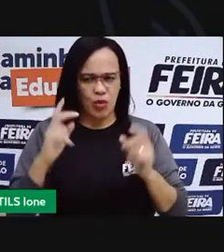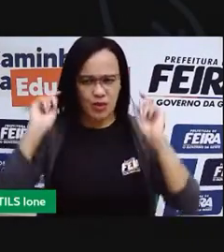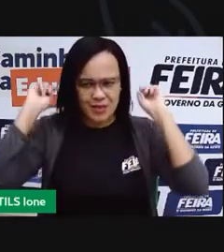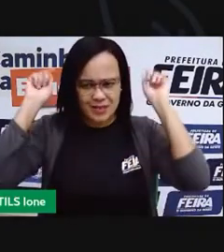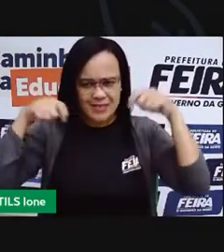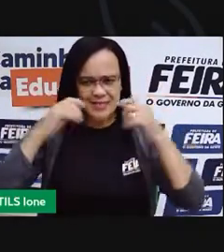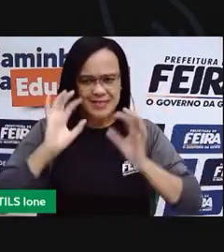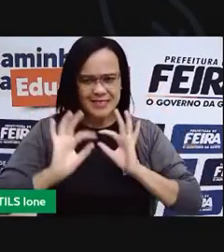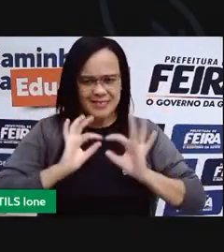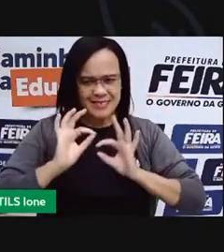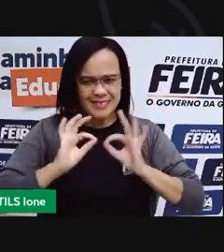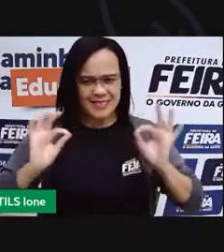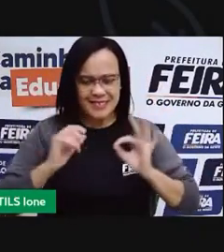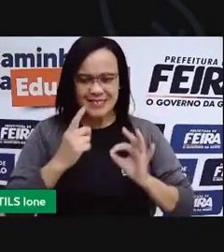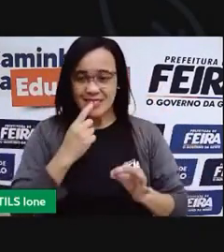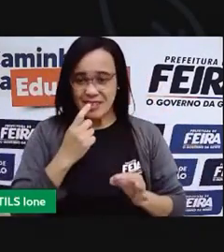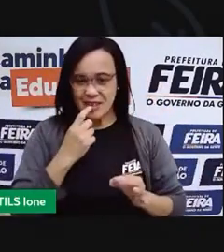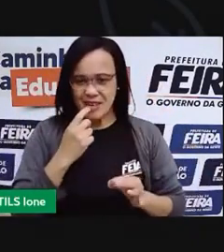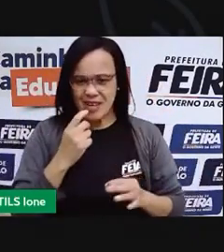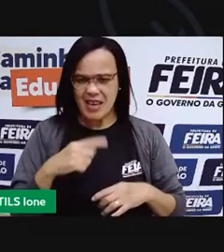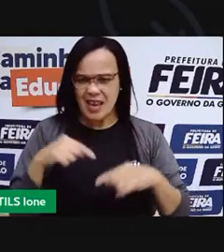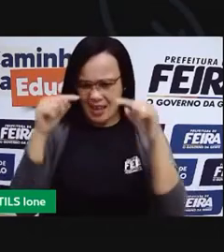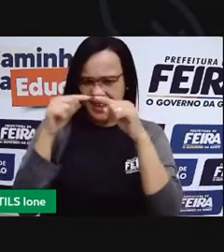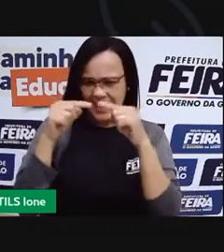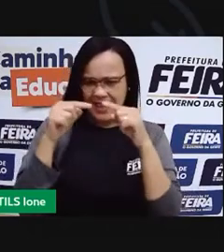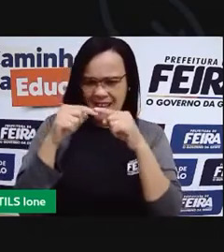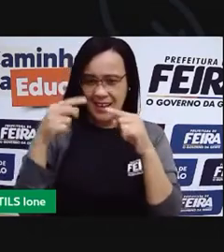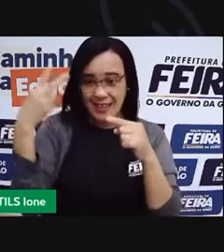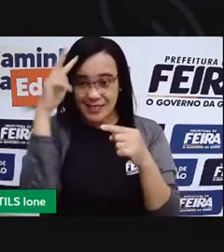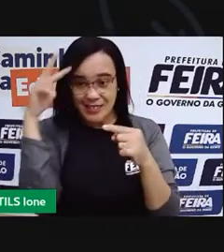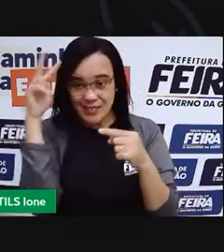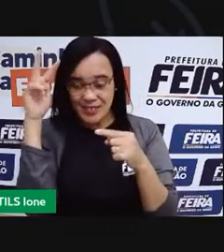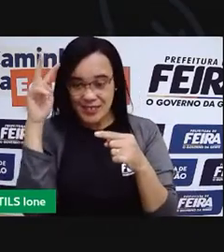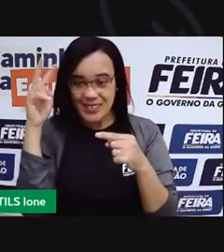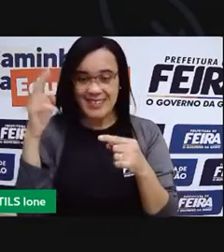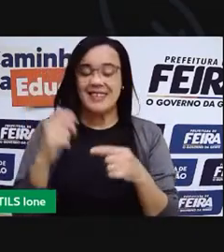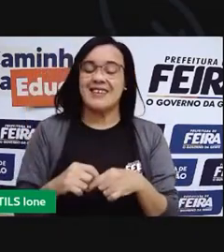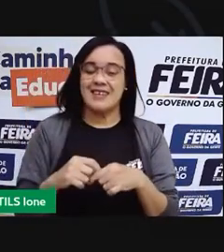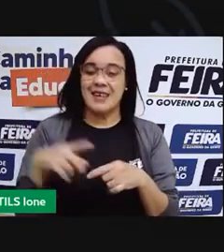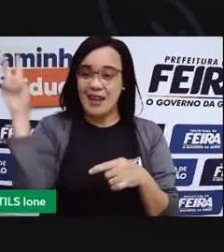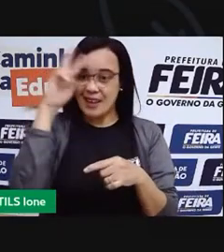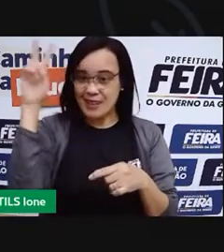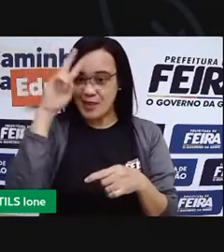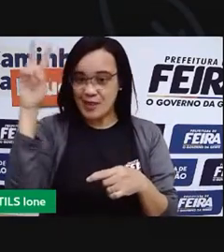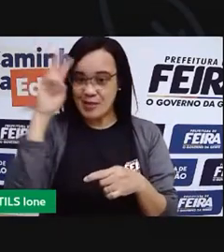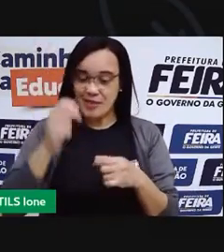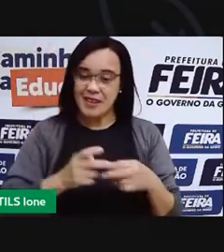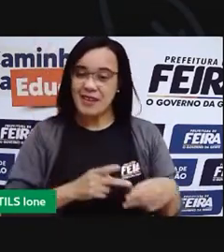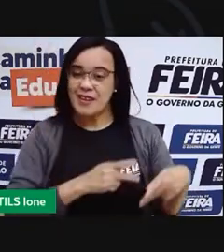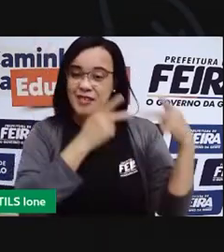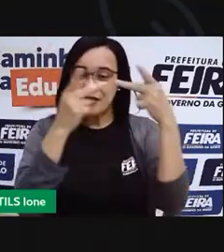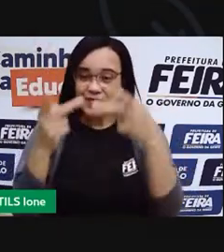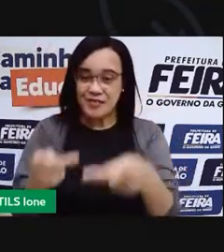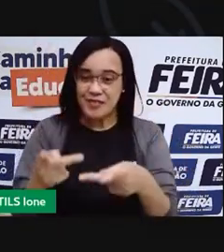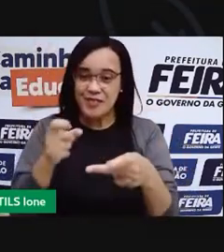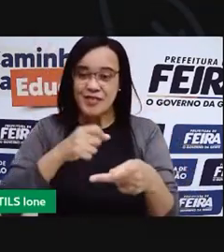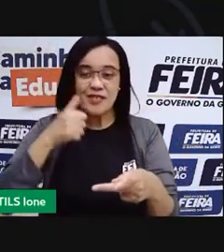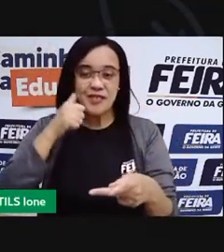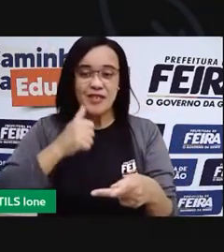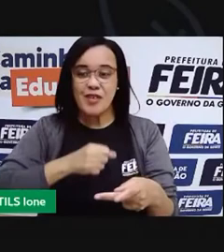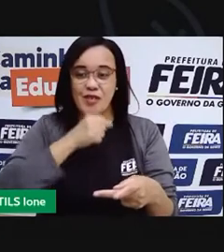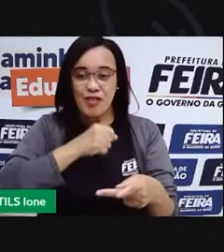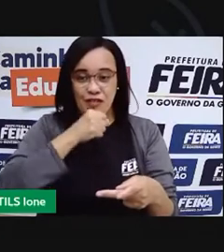daquela história, chapeuzinho vermelho, que tinha uma criança, uma menina que ajudava um pouquinho e tinha outro? Ou será que tem